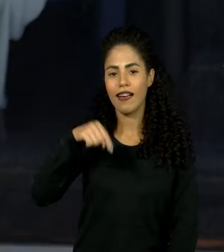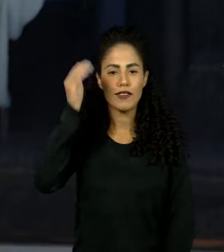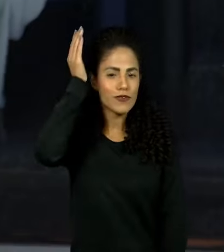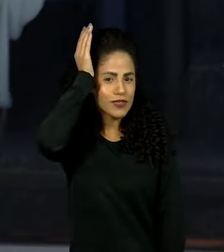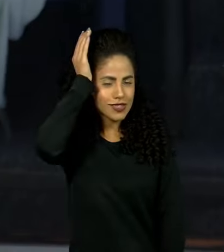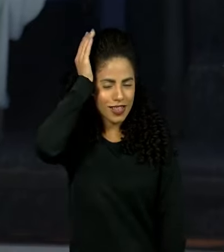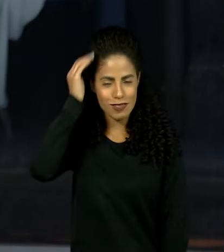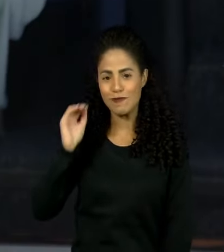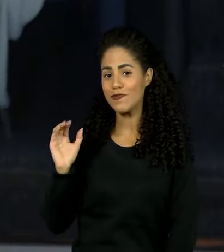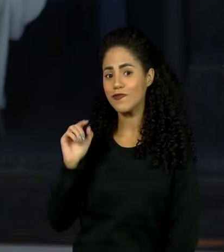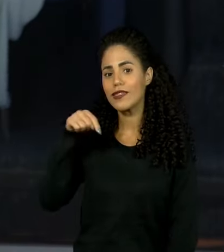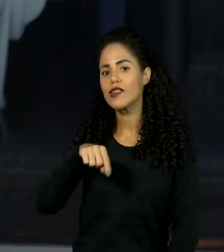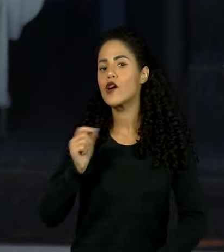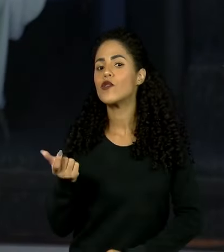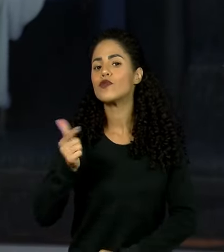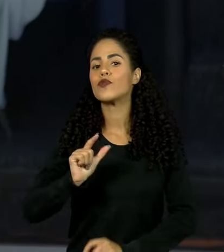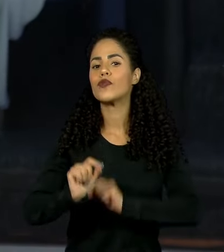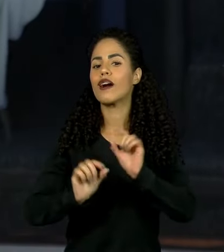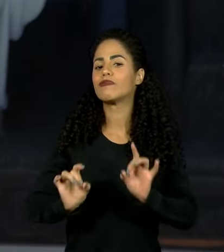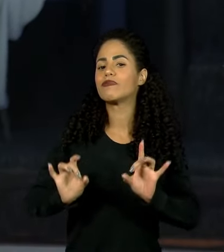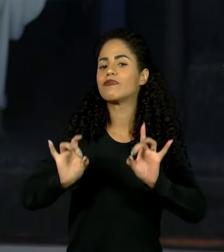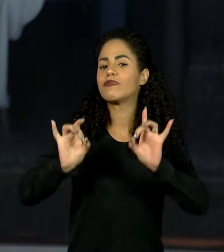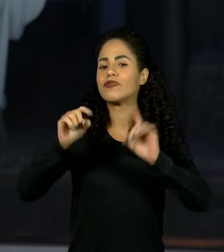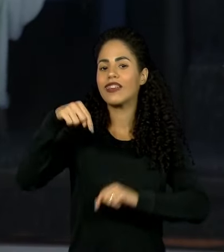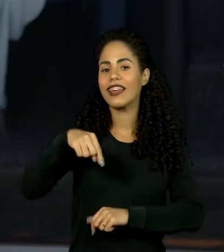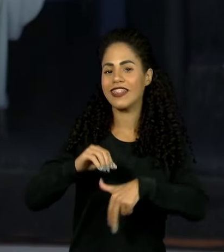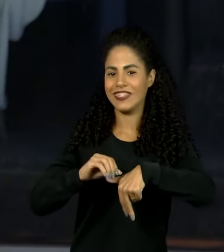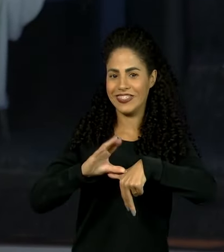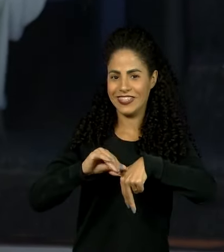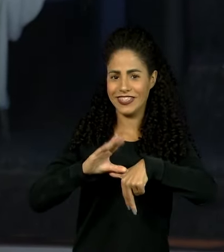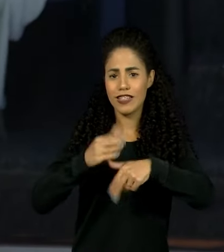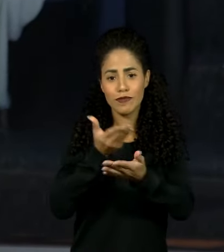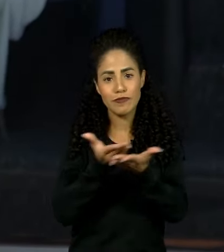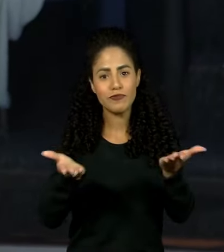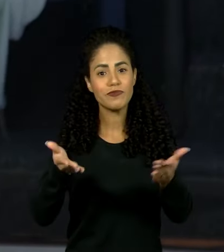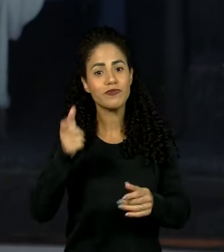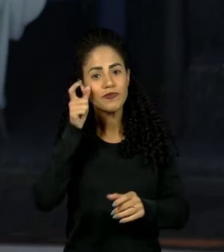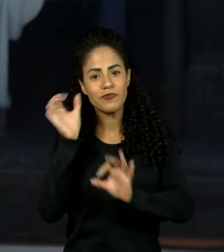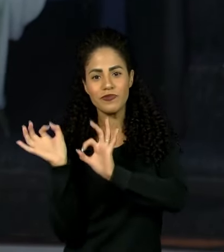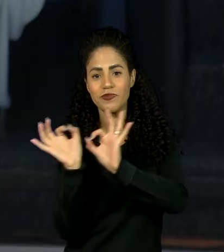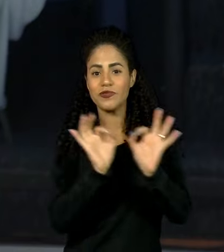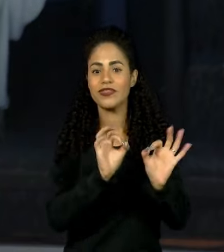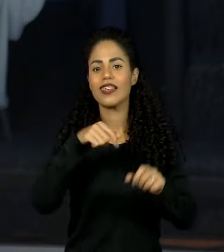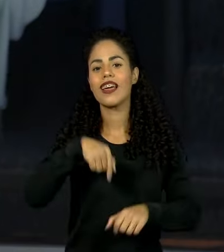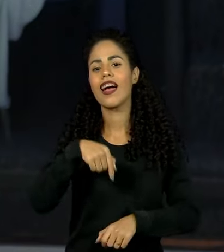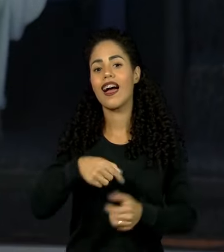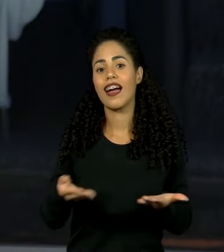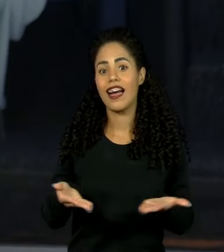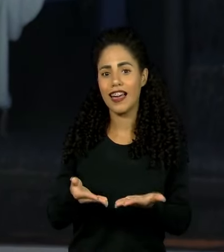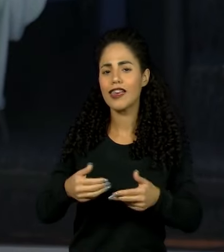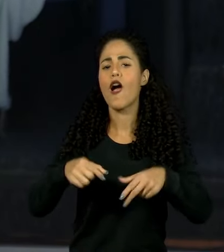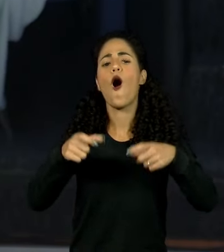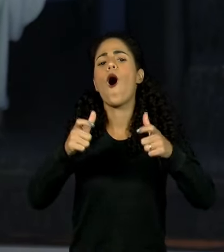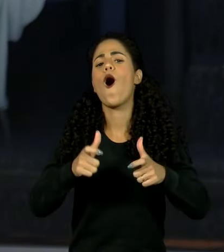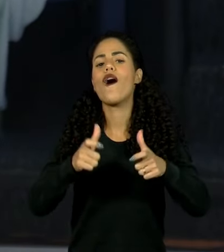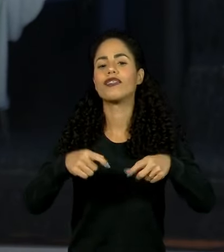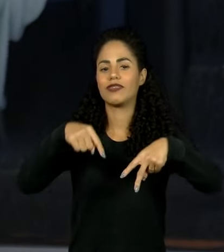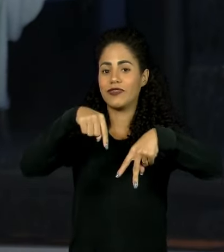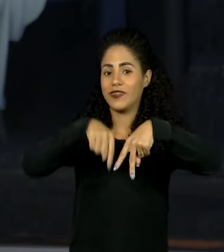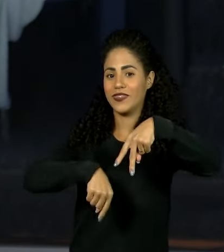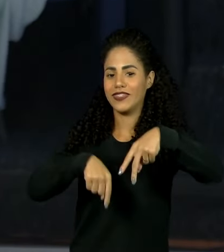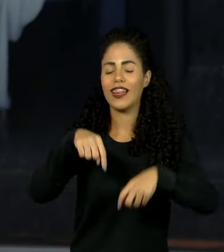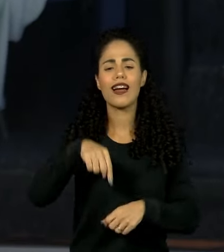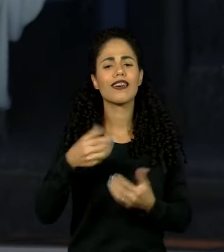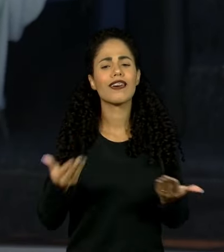Copacabana para mais um programa muito especial aqui da TV Cultura para todo o Brasil Estamos aqui no no Arena dos saberes e